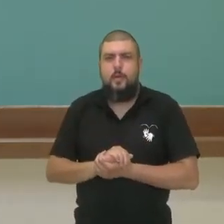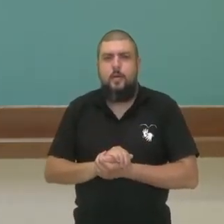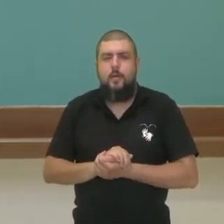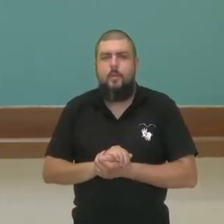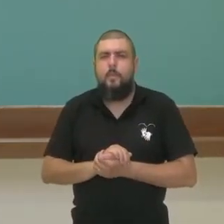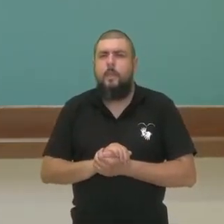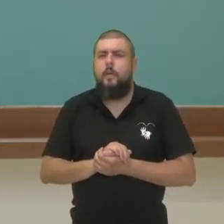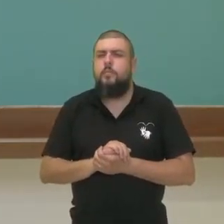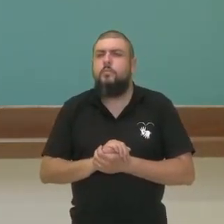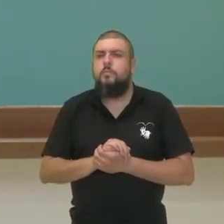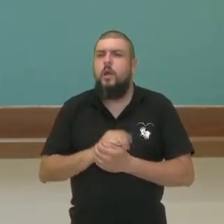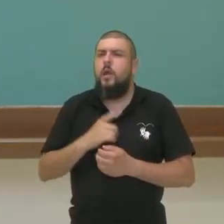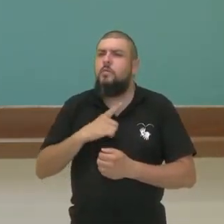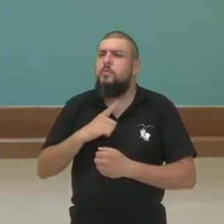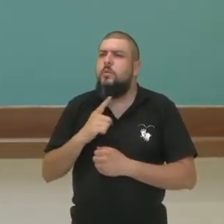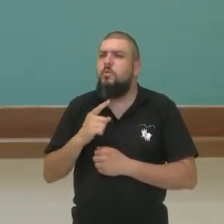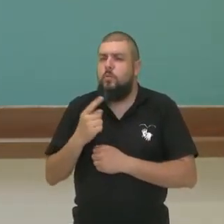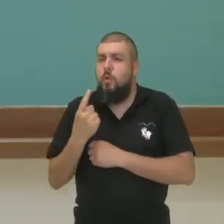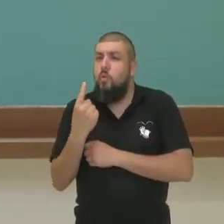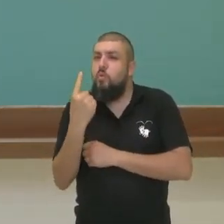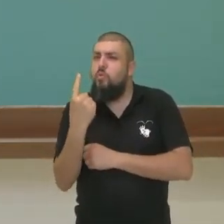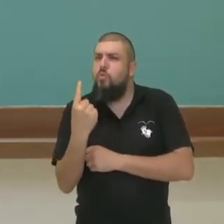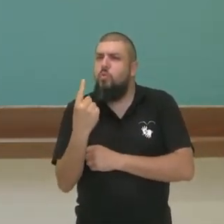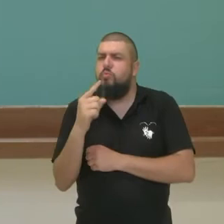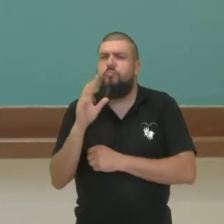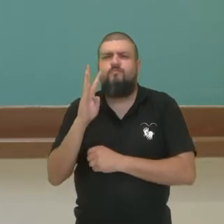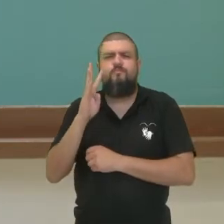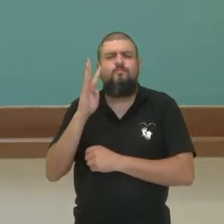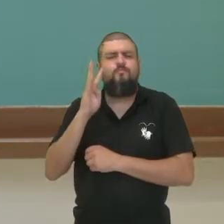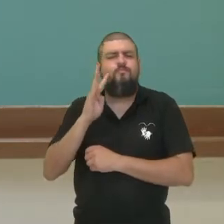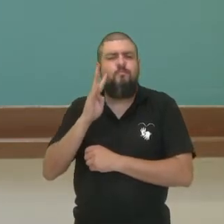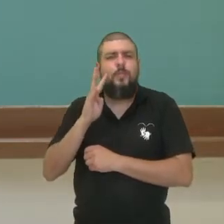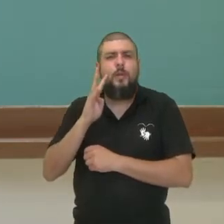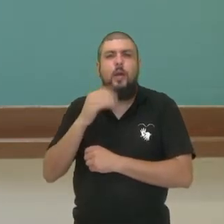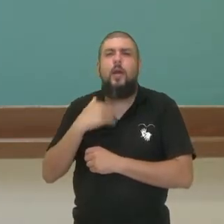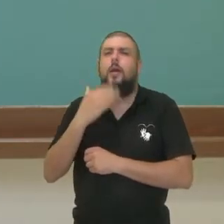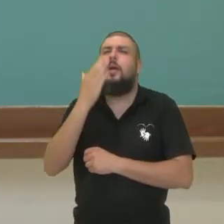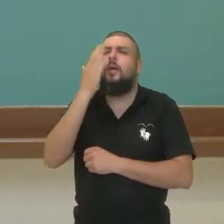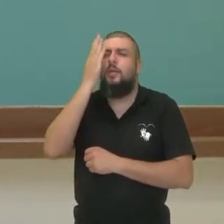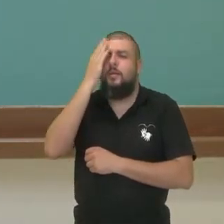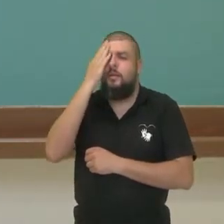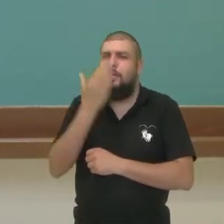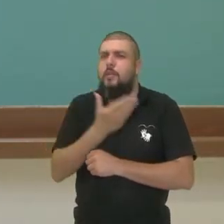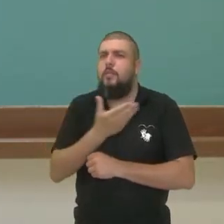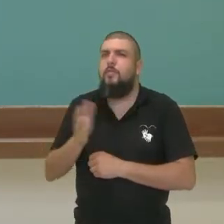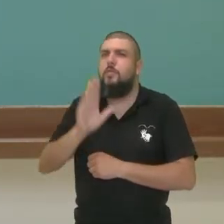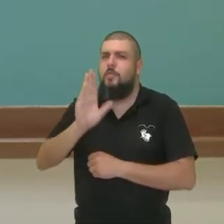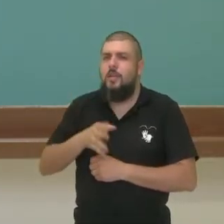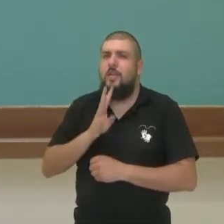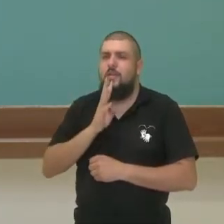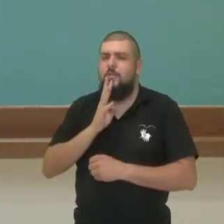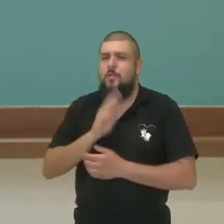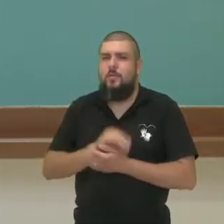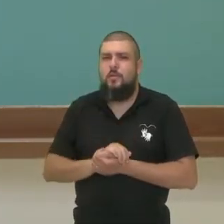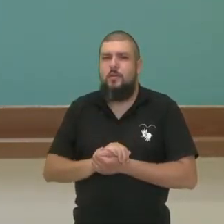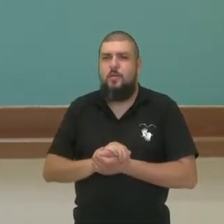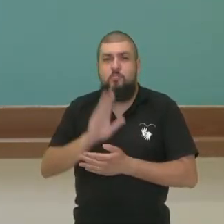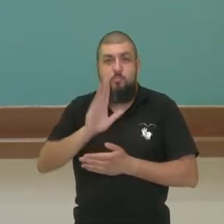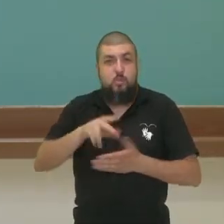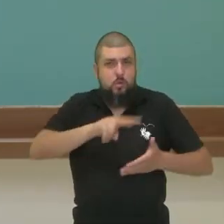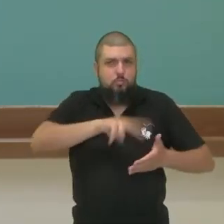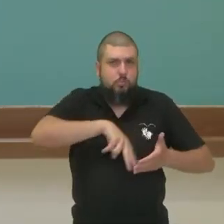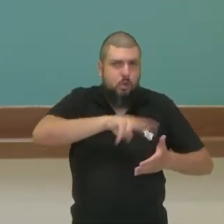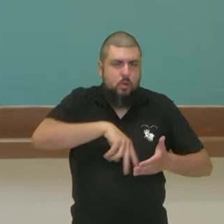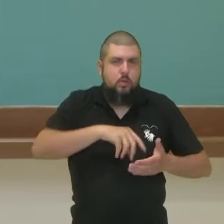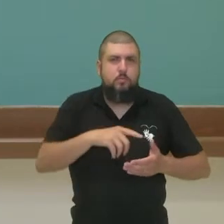um príncipezinho muito legal, que esse eu tenho certeza que vocês já ouviram. Talvez até tenham lido, tenham em casa,